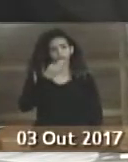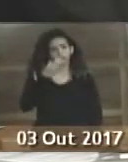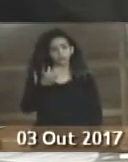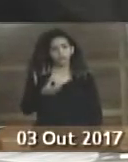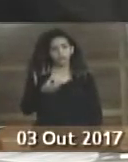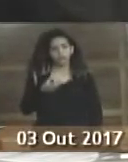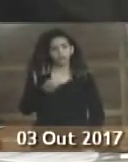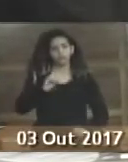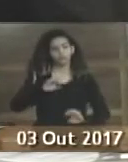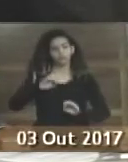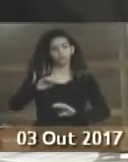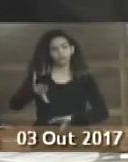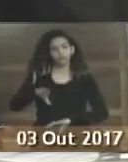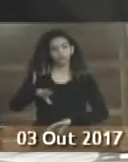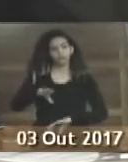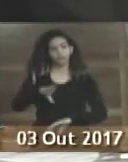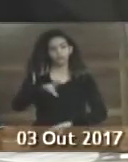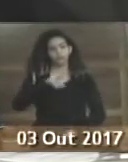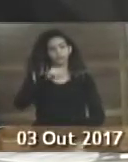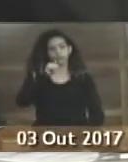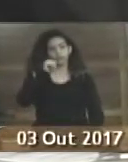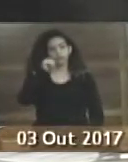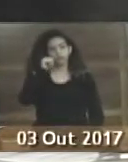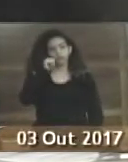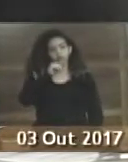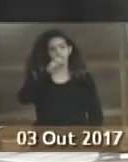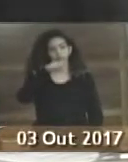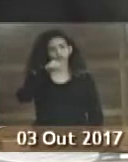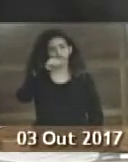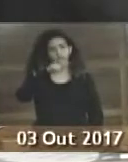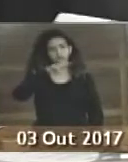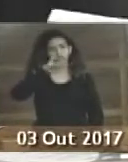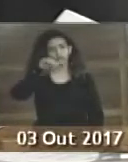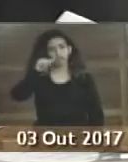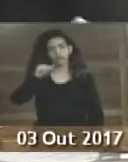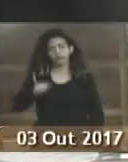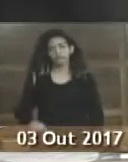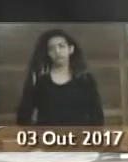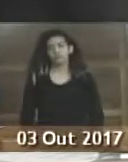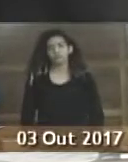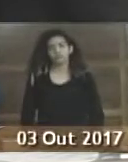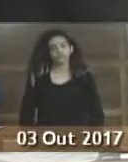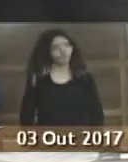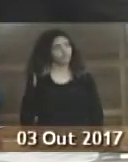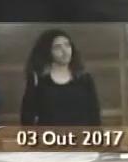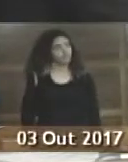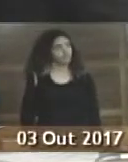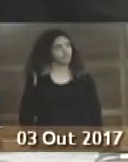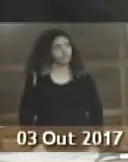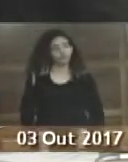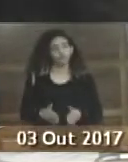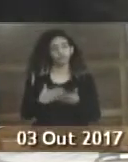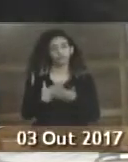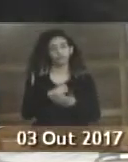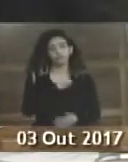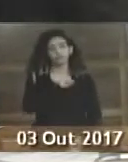mérito educacional ao professor Júlio César Laranjeira e ilustríssima senhora Maria Sebastiana Marques Pereira. Requerimento